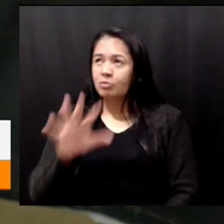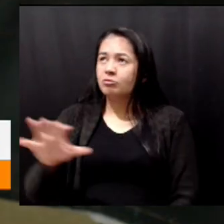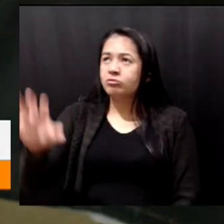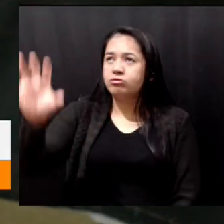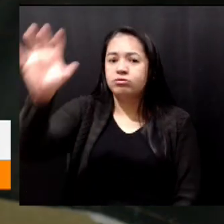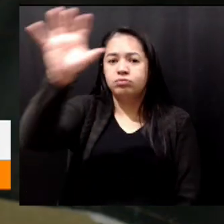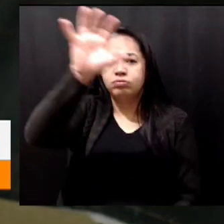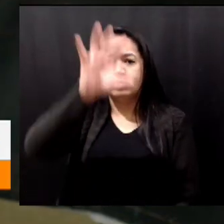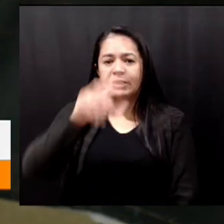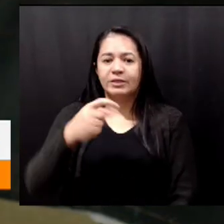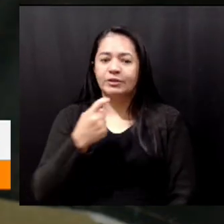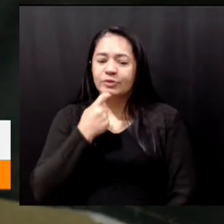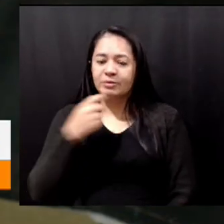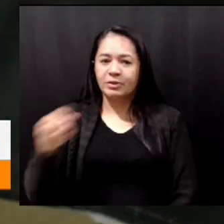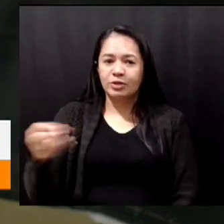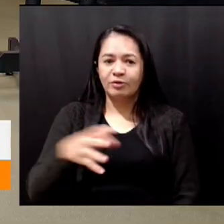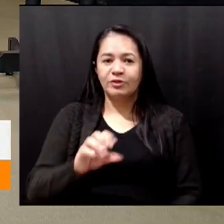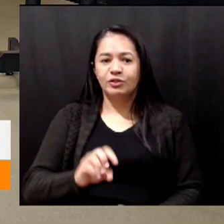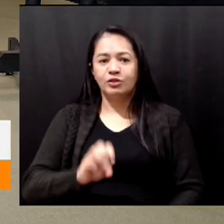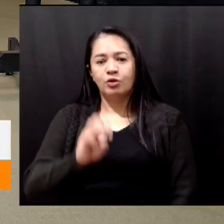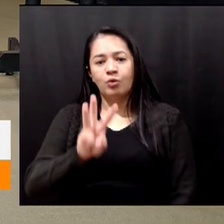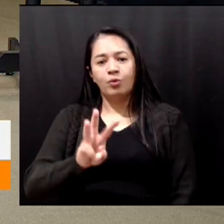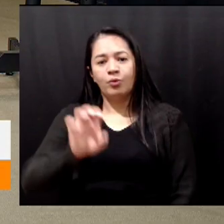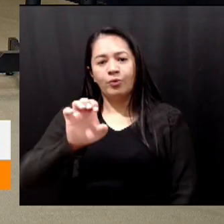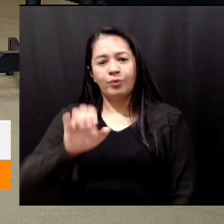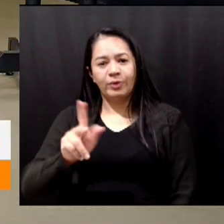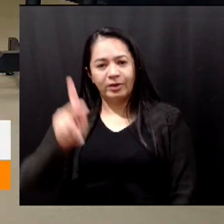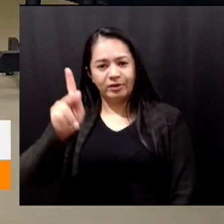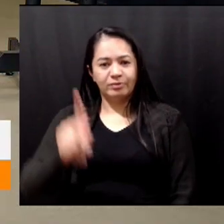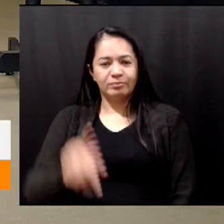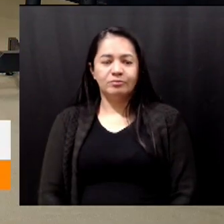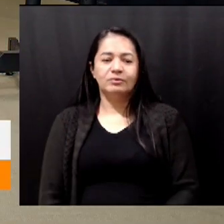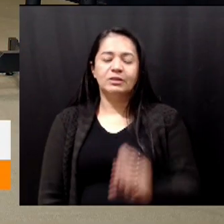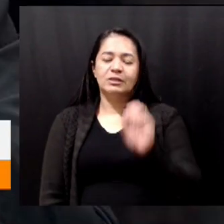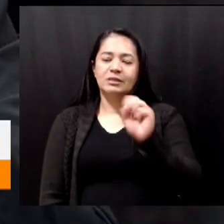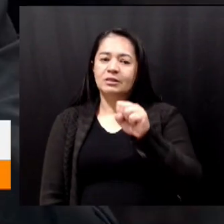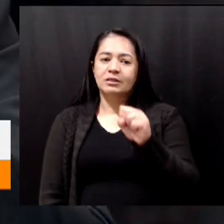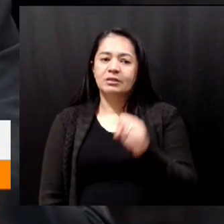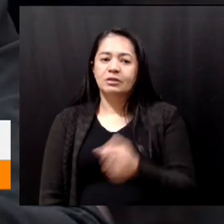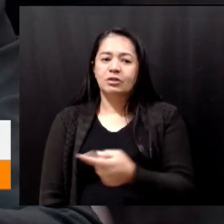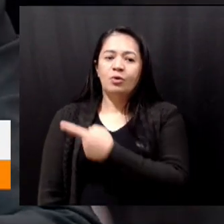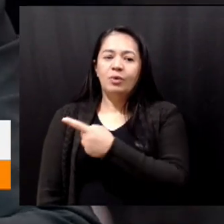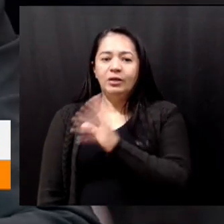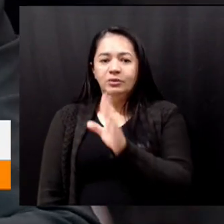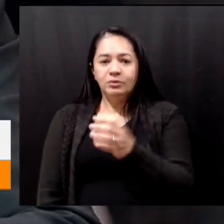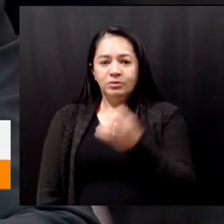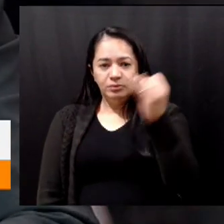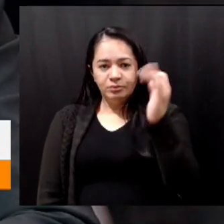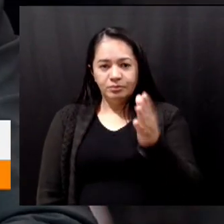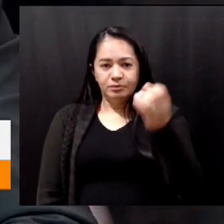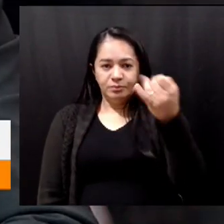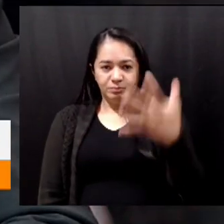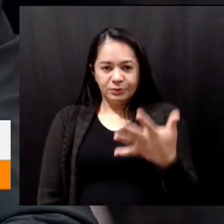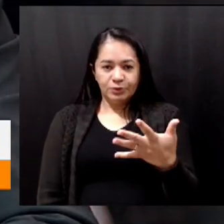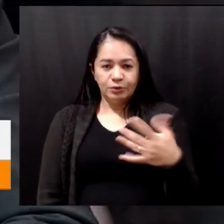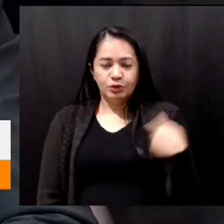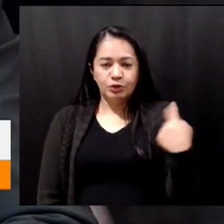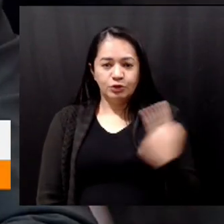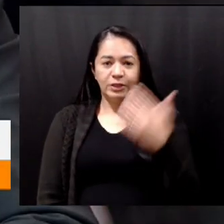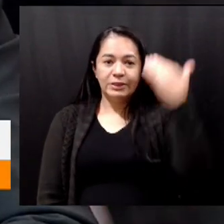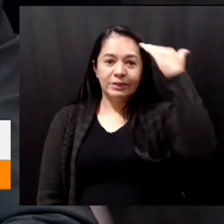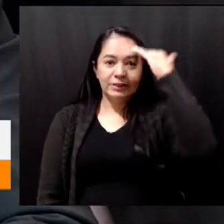Week. Sim. Eu acho que é muito o que o Asa comentou mesmo, da gente entender qual é a nossa